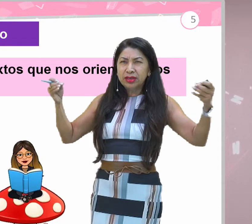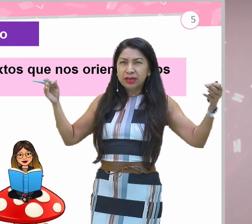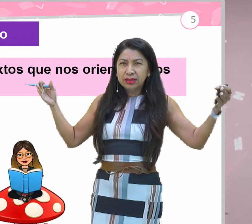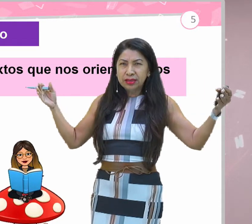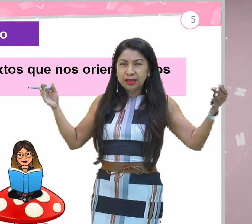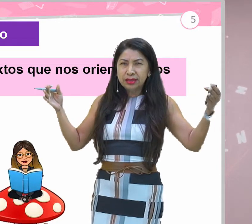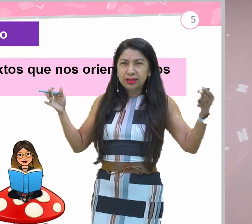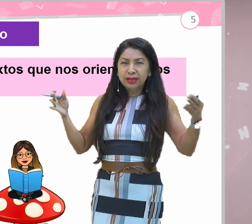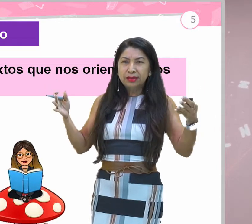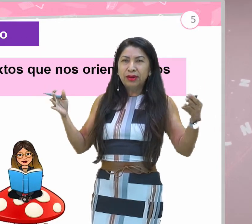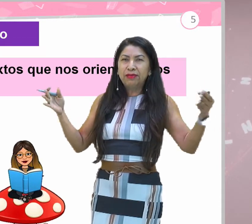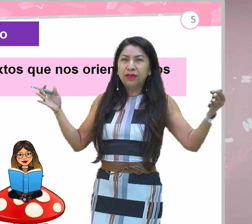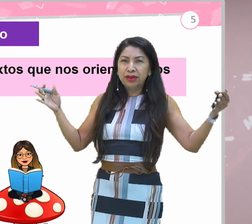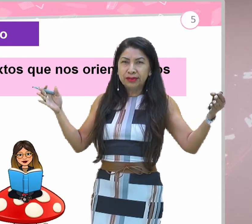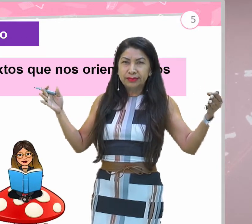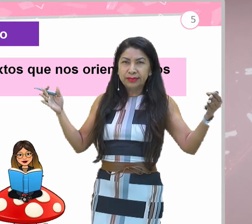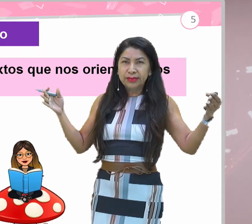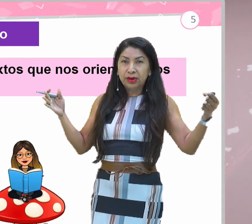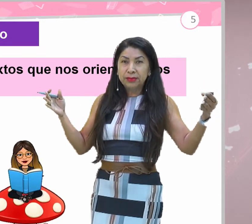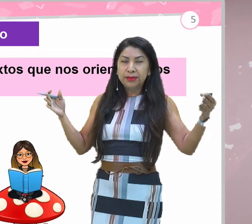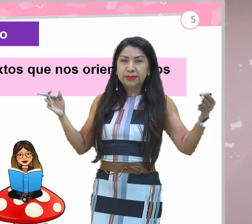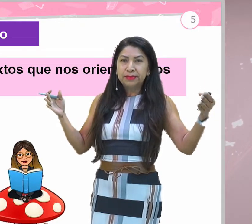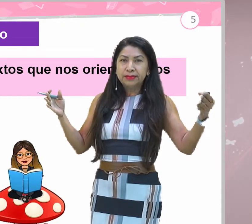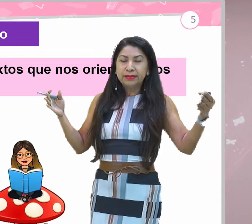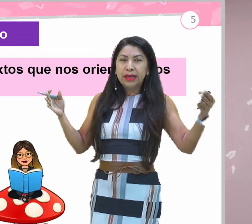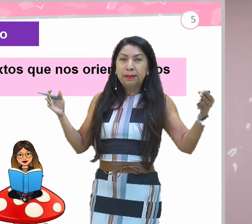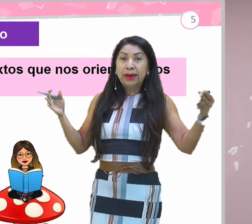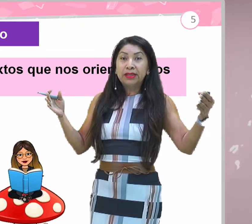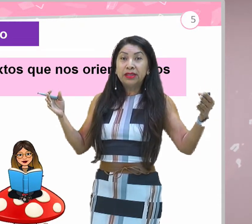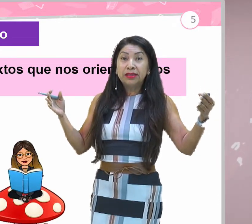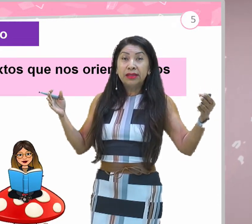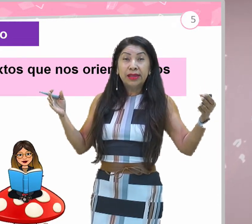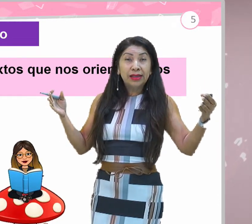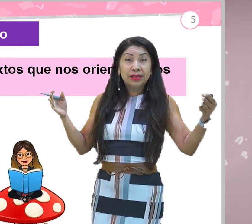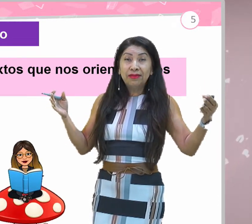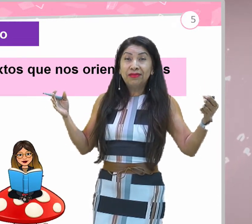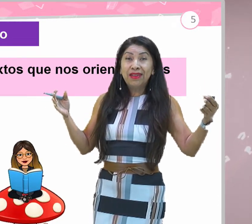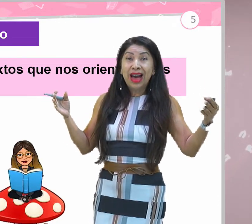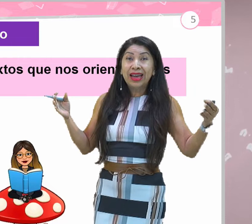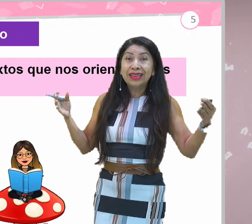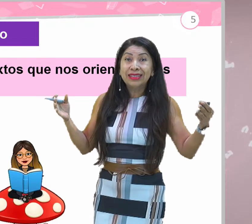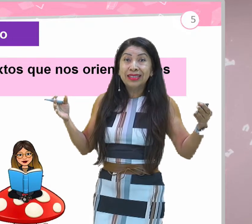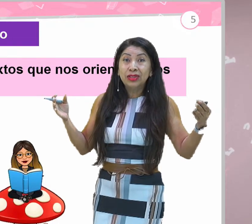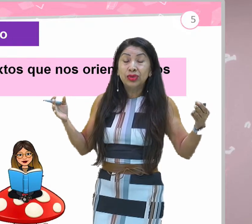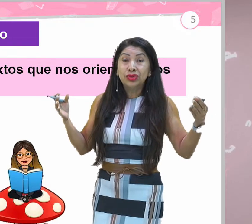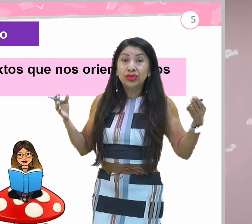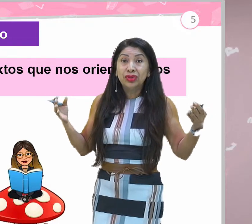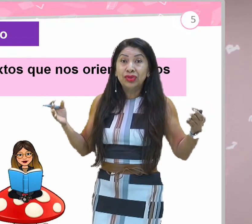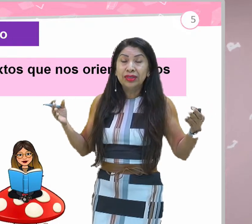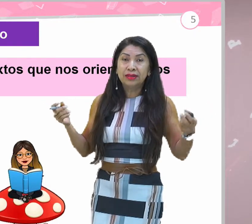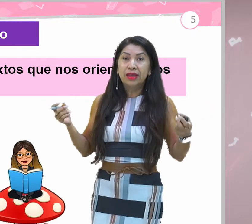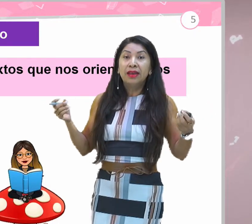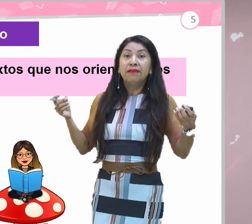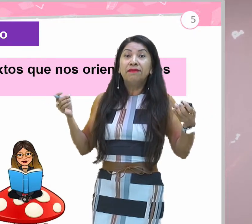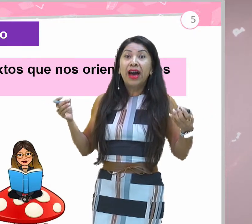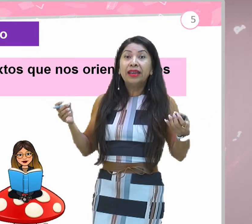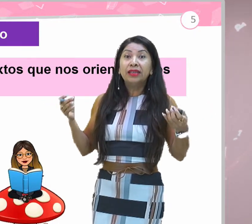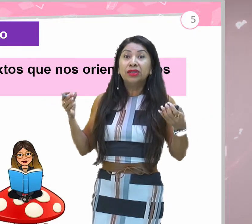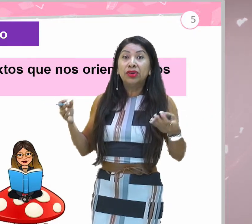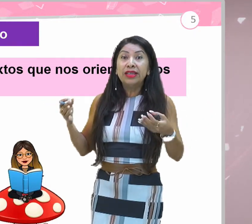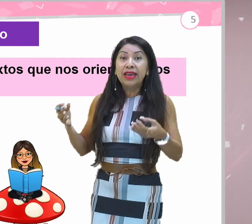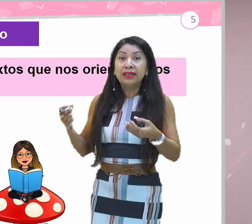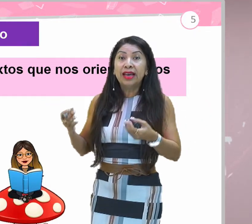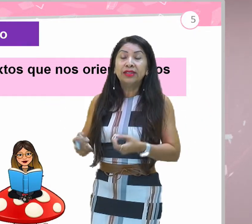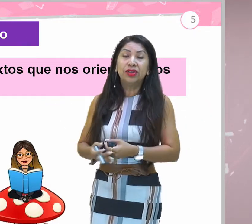papel gigante, né, assim, uma folha enorme, para te trazer várias instruções,